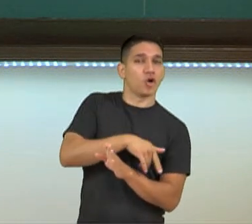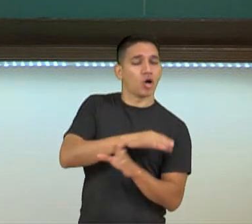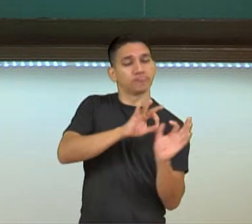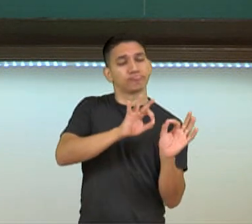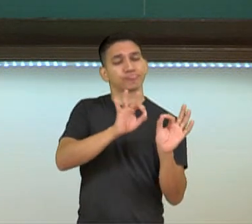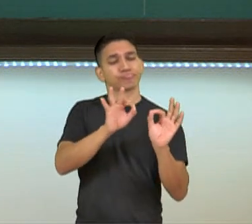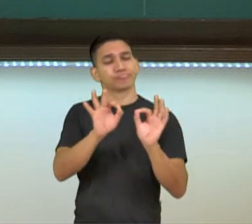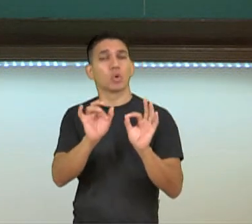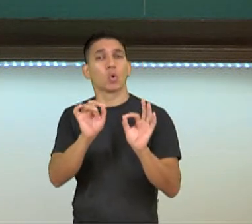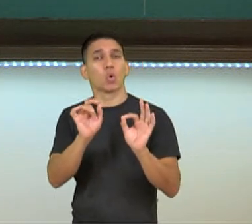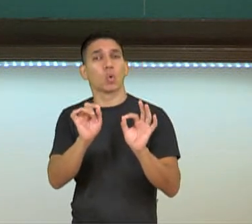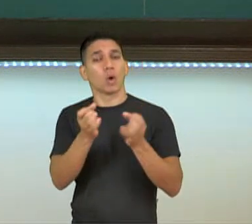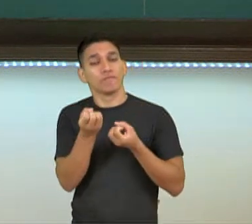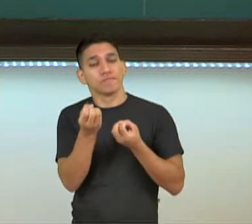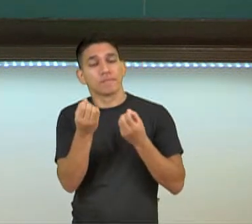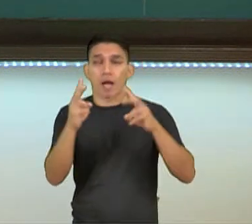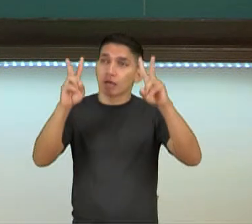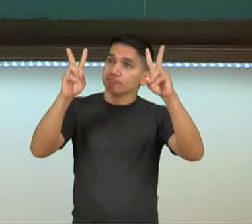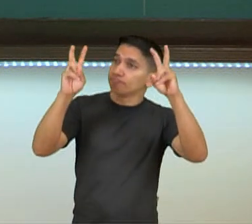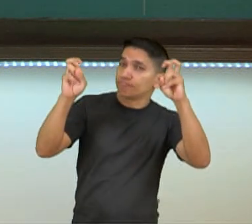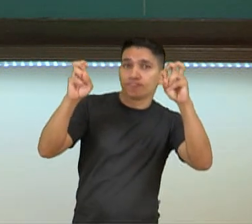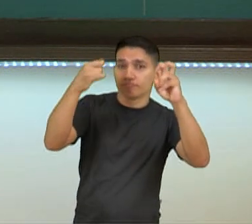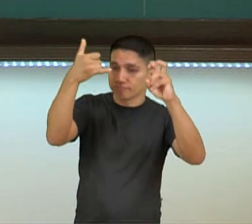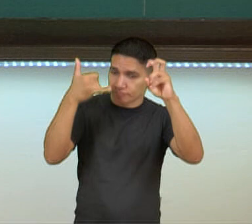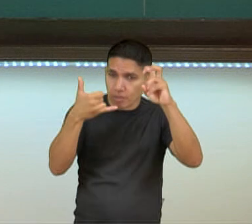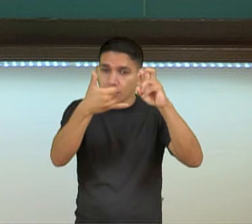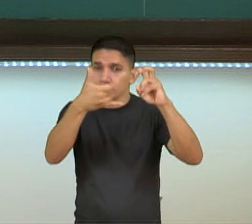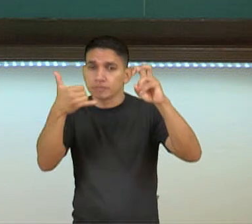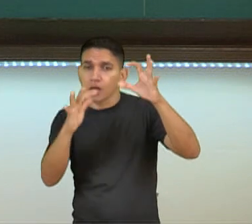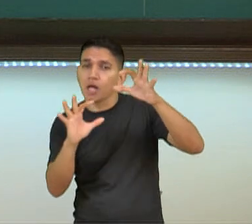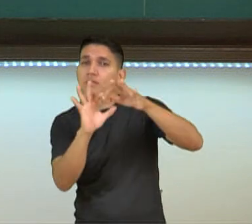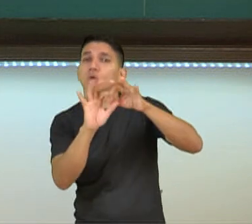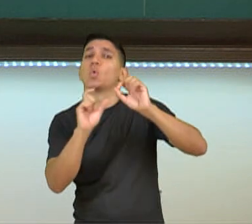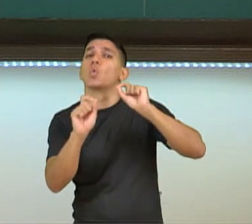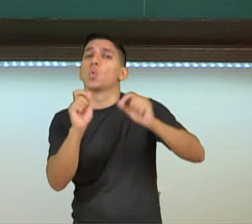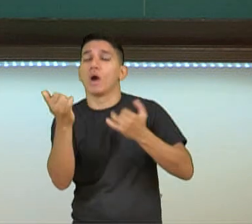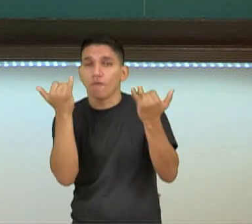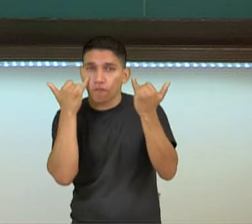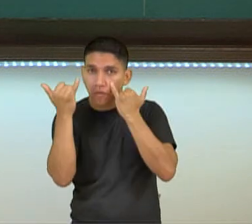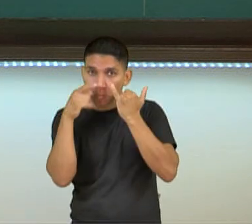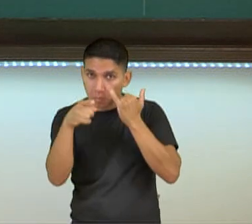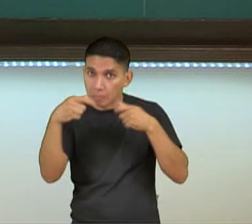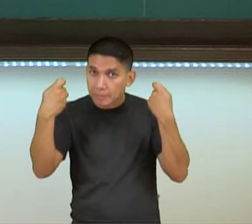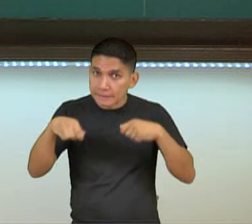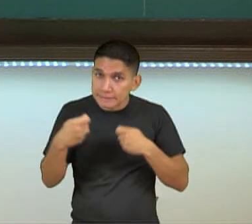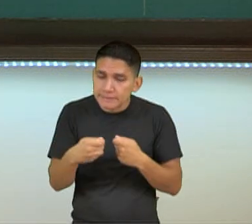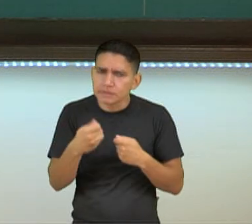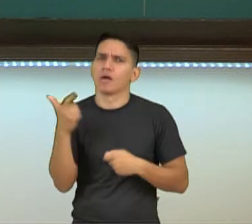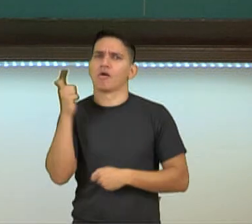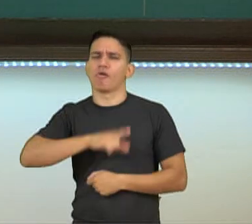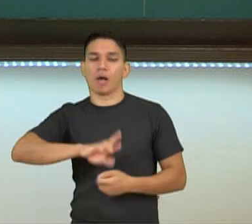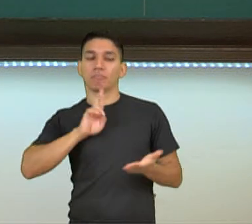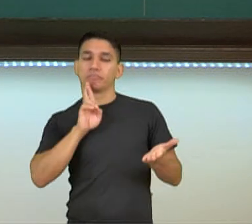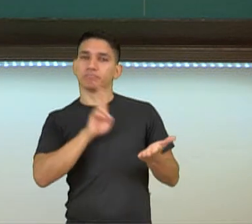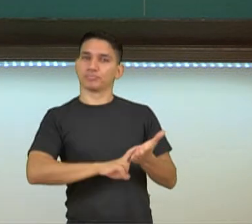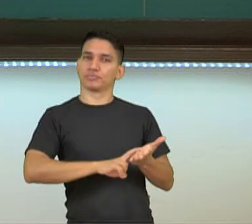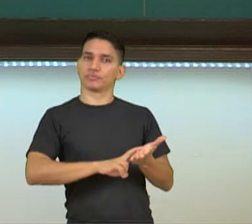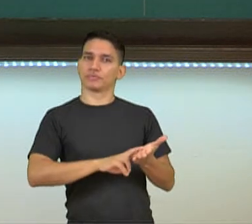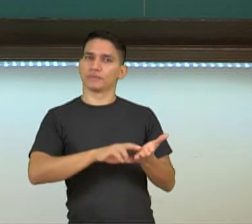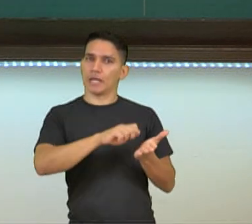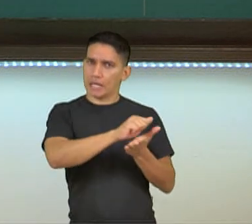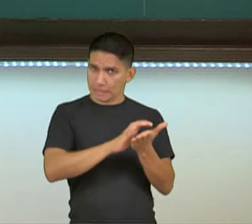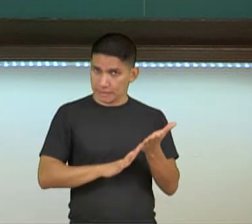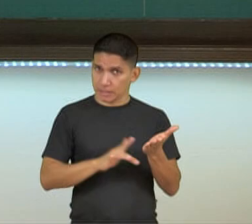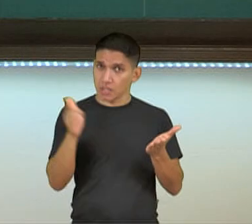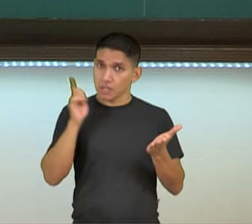aqui a manchete, o subtítulo, extraiu ali então as informações que você precisava para poder responder as questões? Vamos